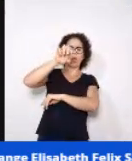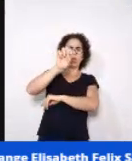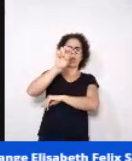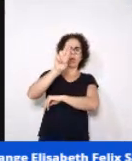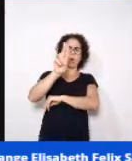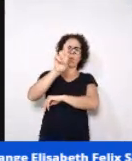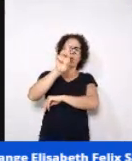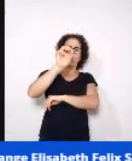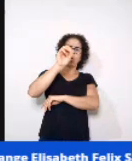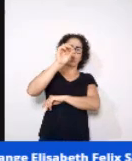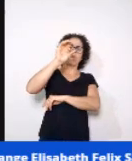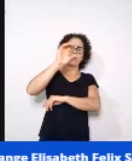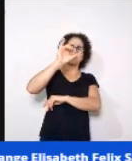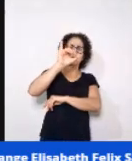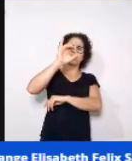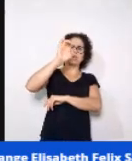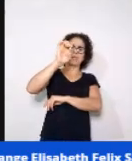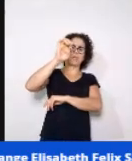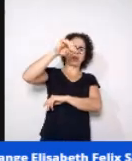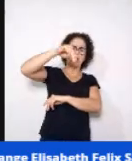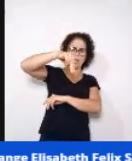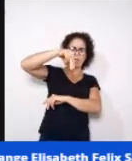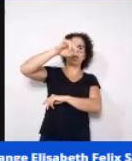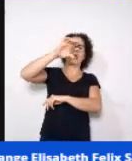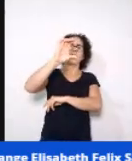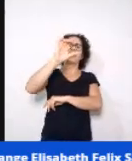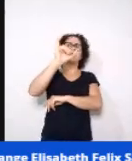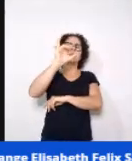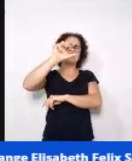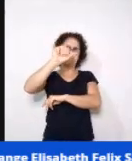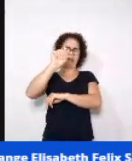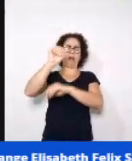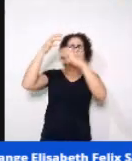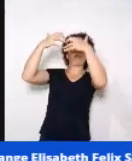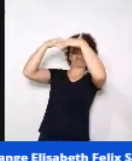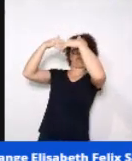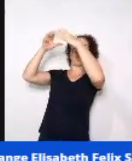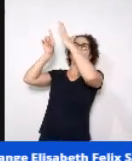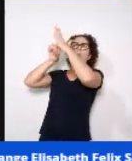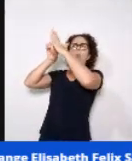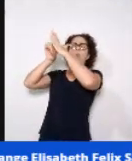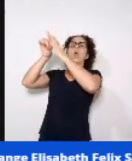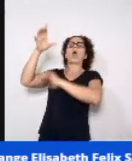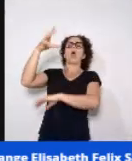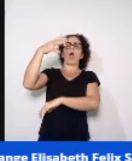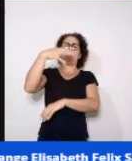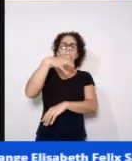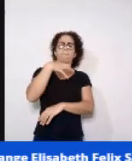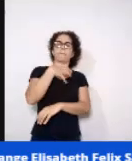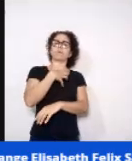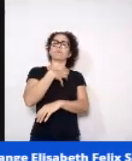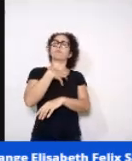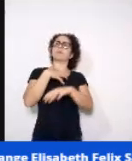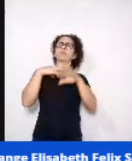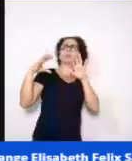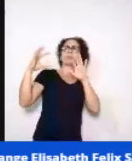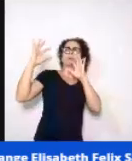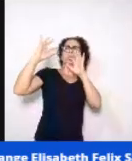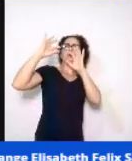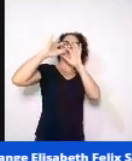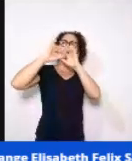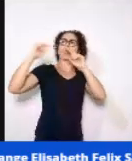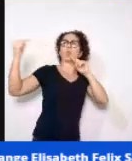do ponto de vista da neurociência, tá? Então, são as emoções e essa conexão do meu corpo